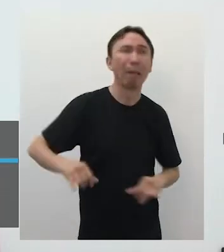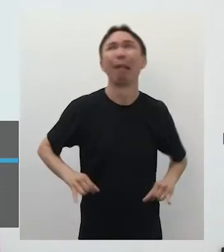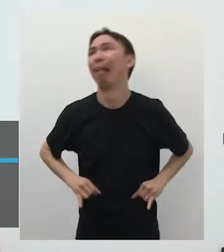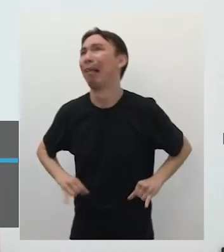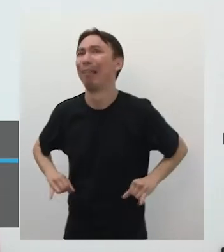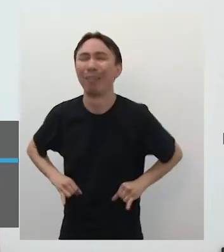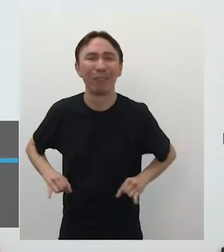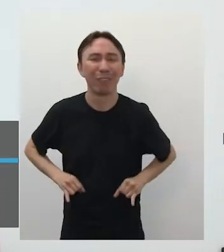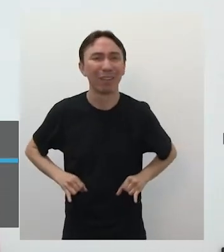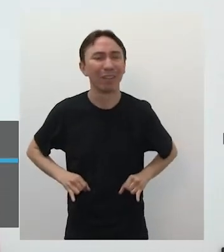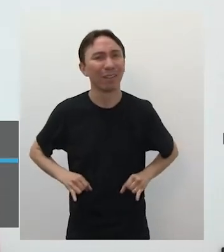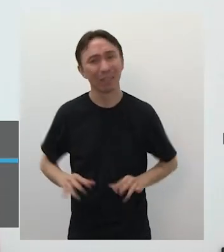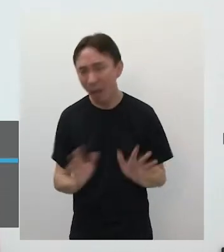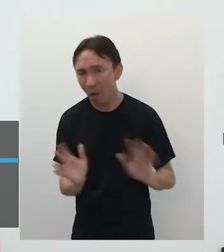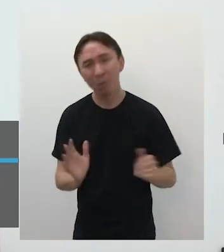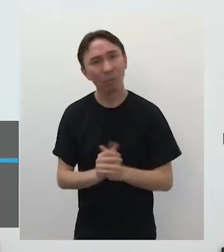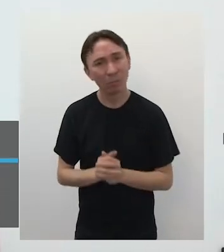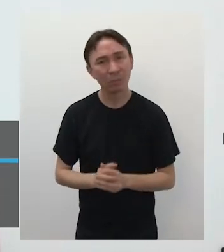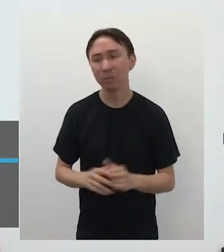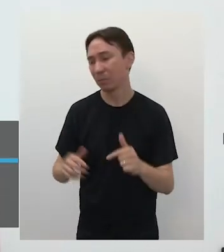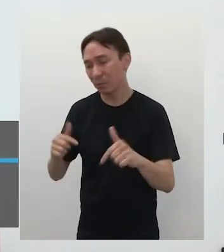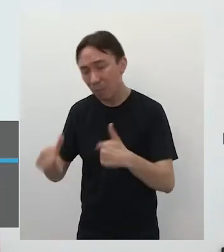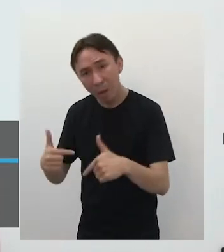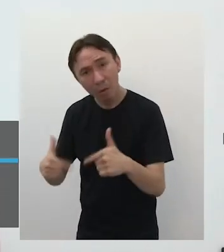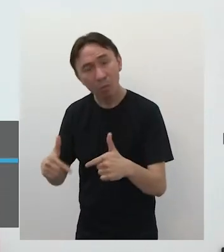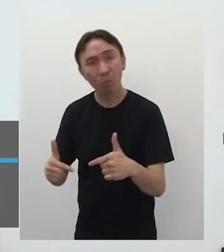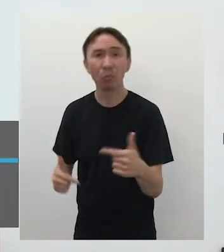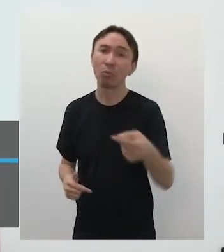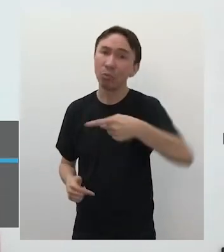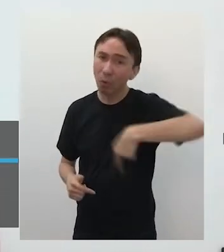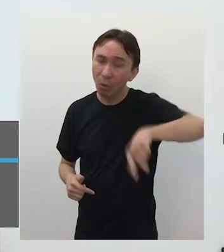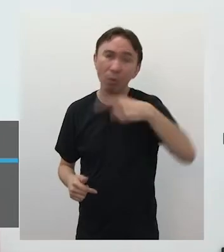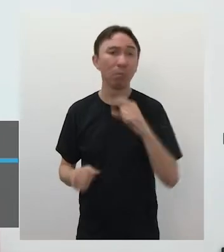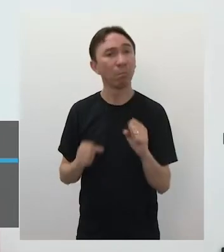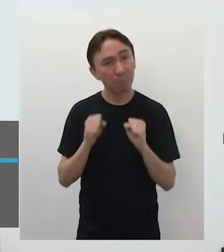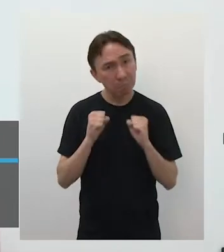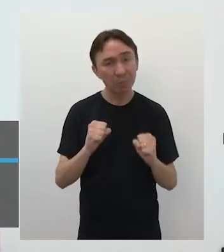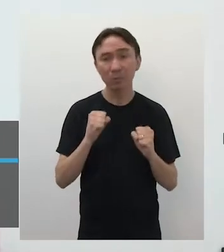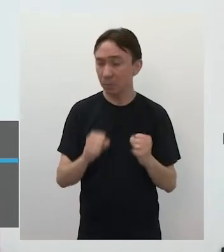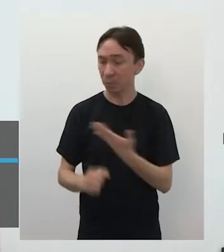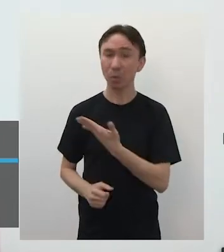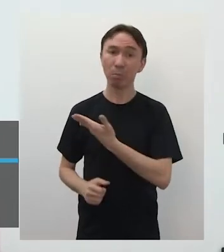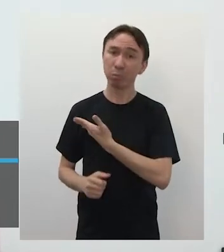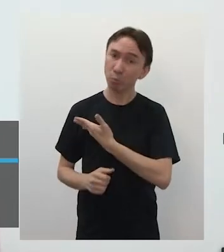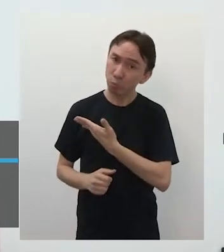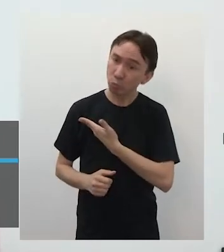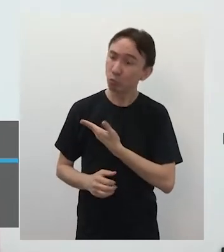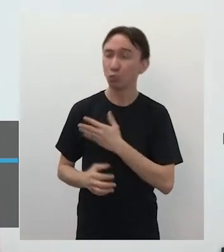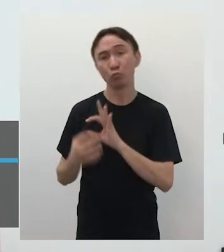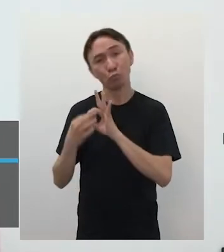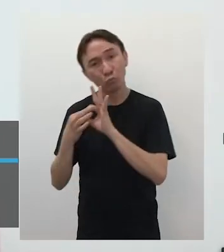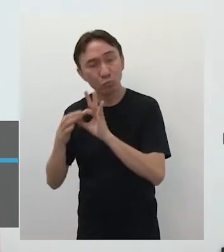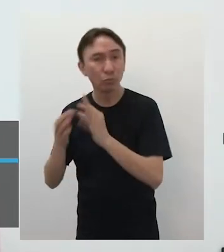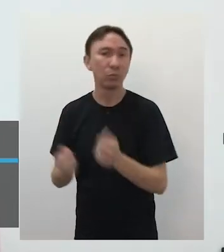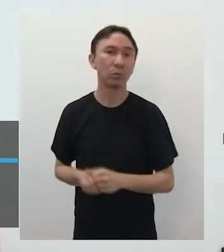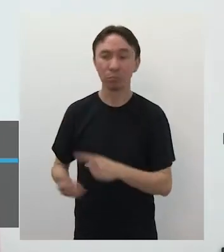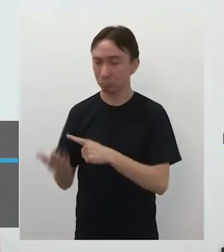eles nos ajudam a primeiro buscar tudo aquilo que nós aprendemos